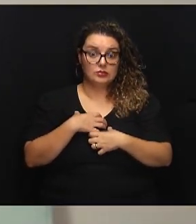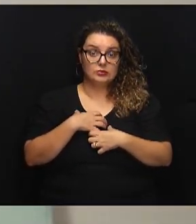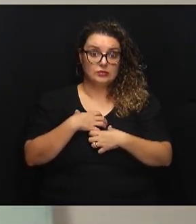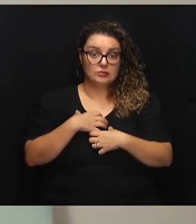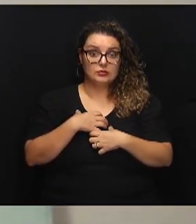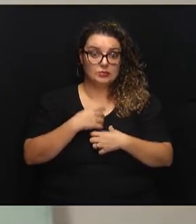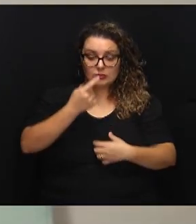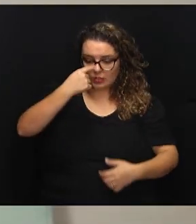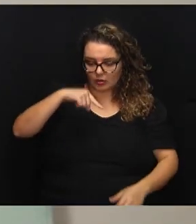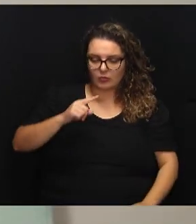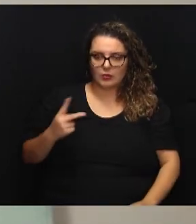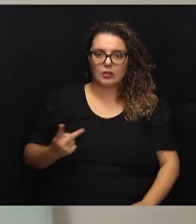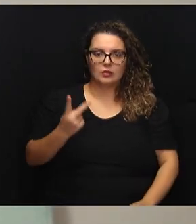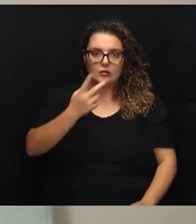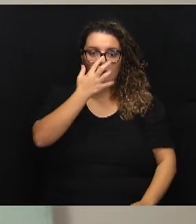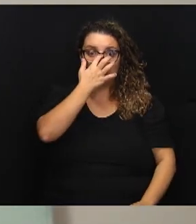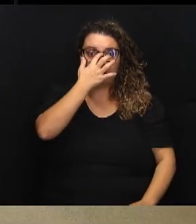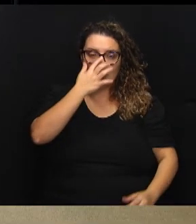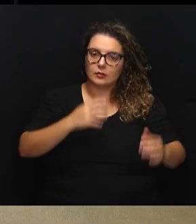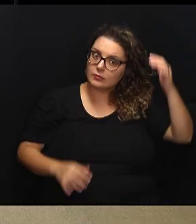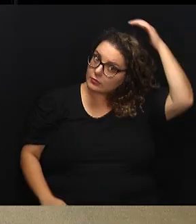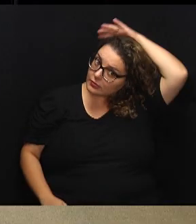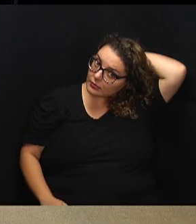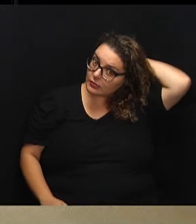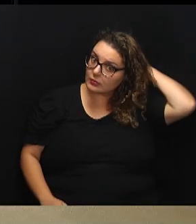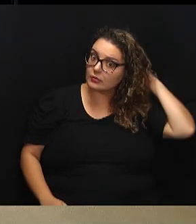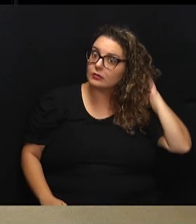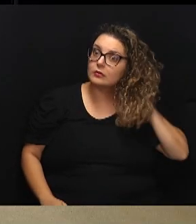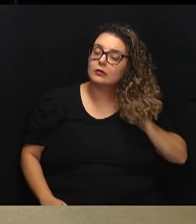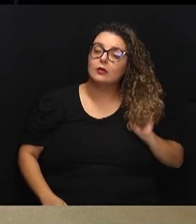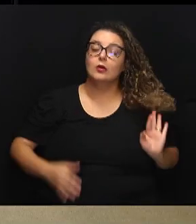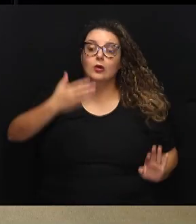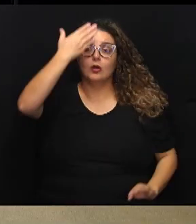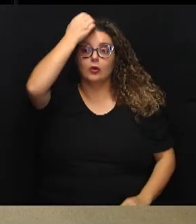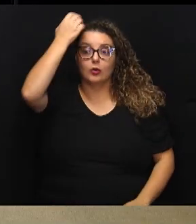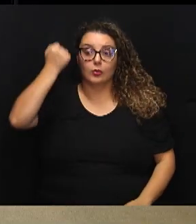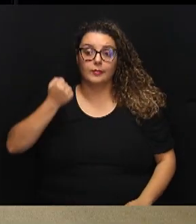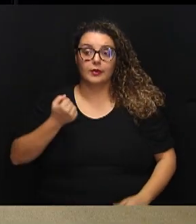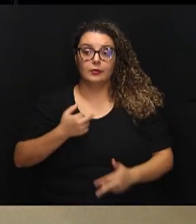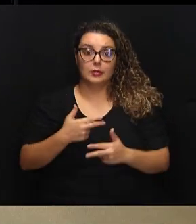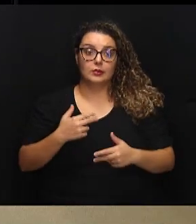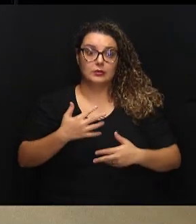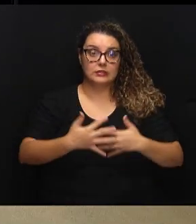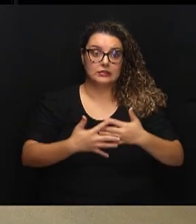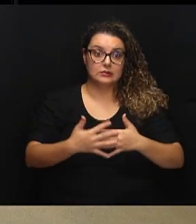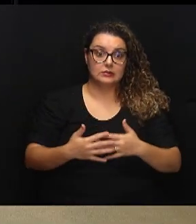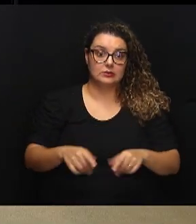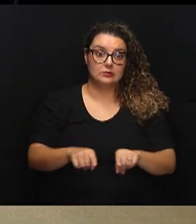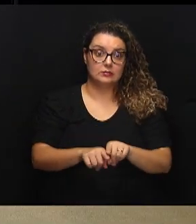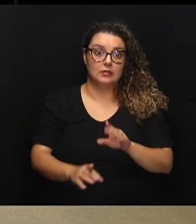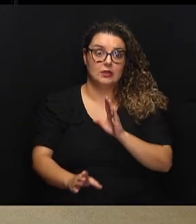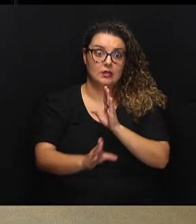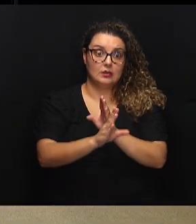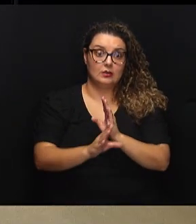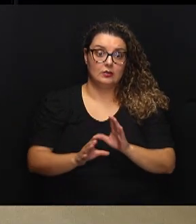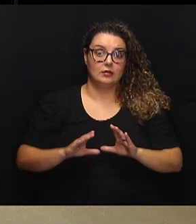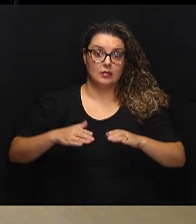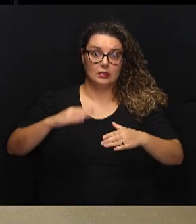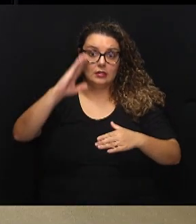identificação mesmo, de valor. Ô, Rúbia, uma coisa que tem atrapalhado bastante também é a identificação com a seleção